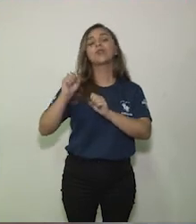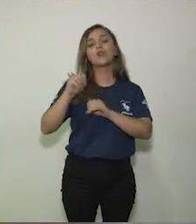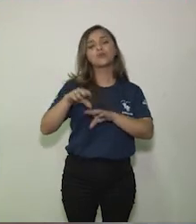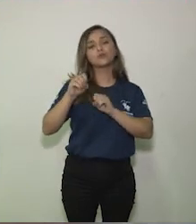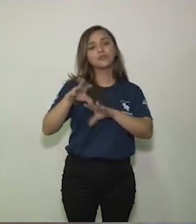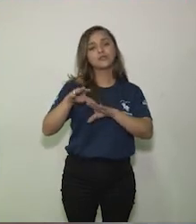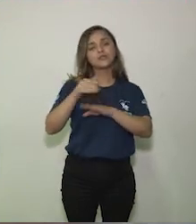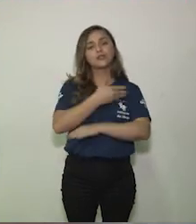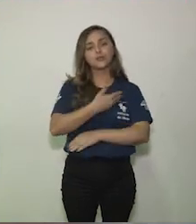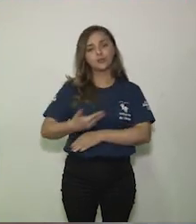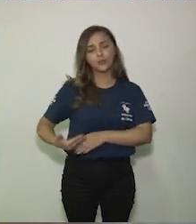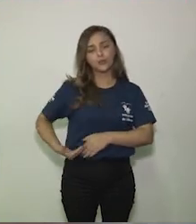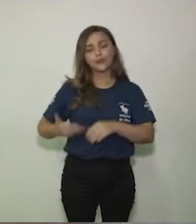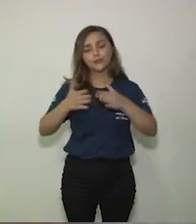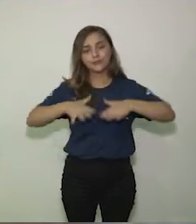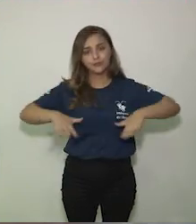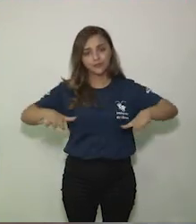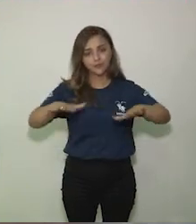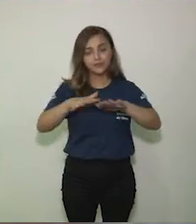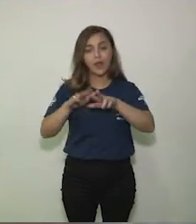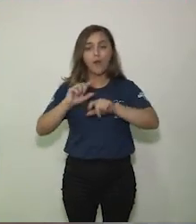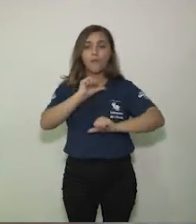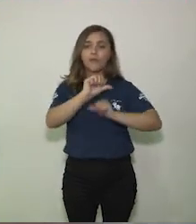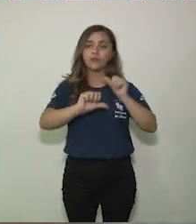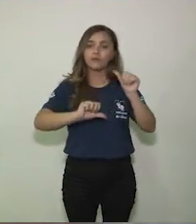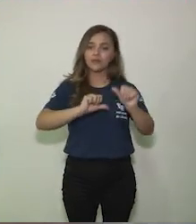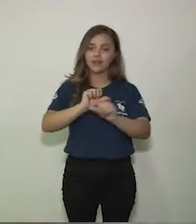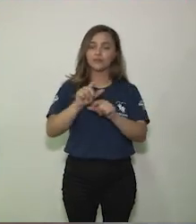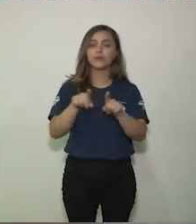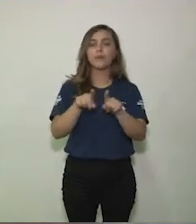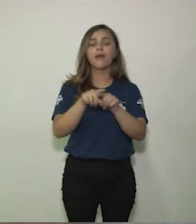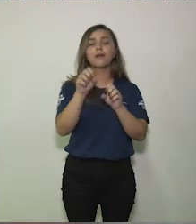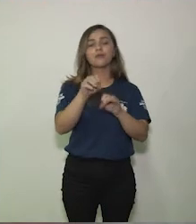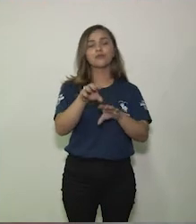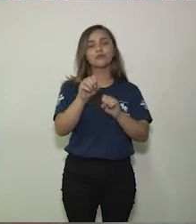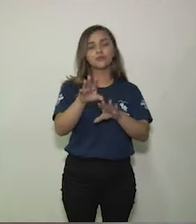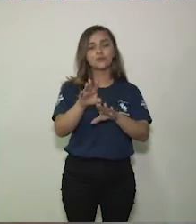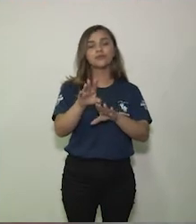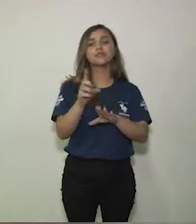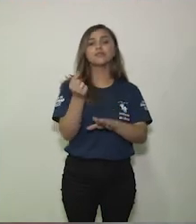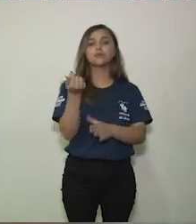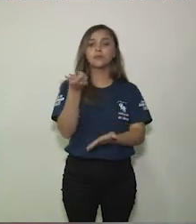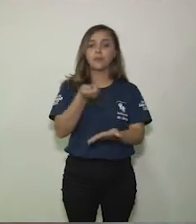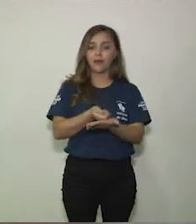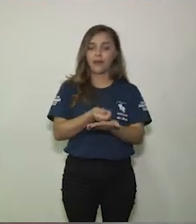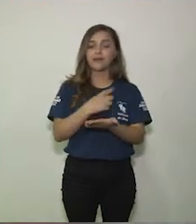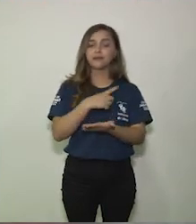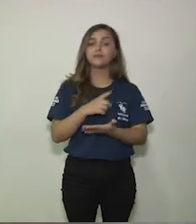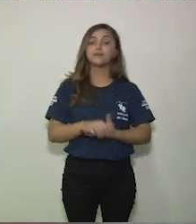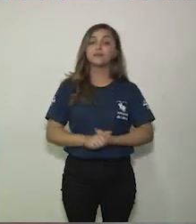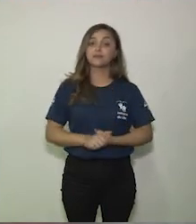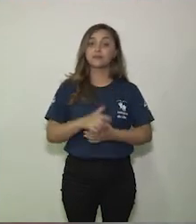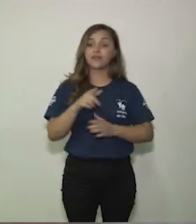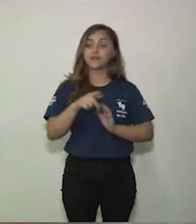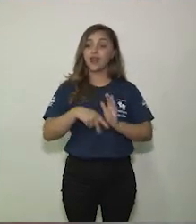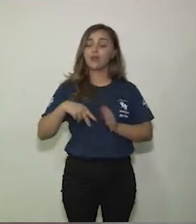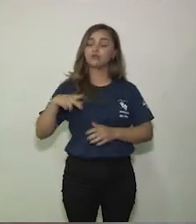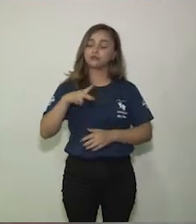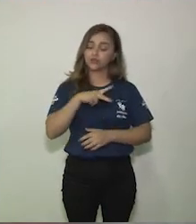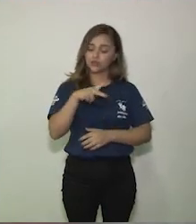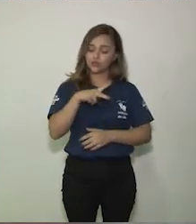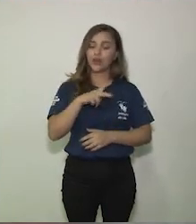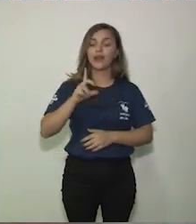ensino, dada a transição da rede privada. E a Câmara, prefeito, continua a deliberar os projetos do Poder